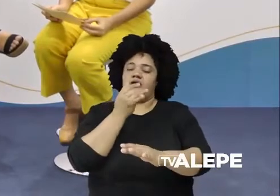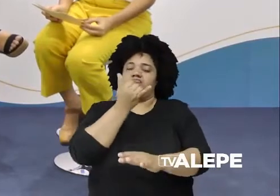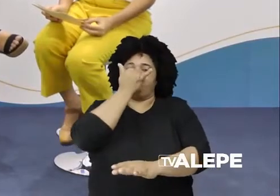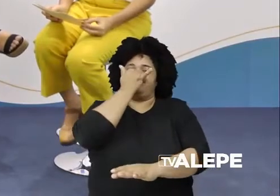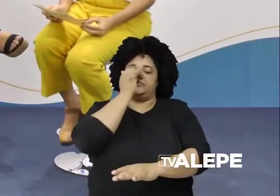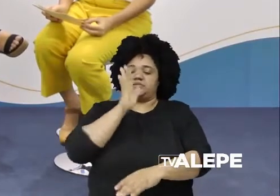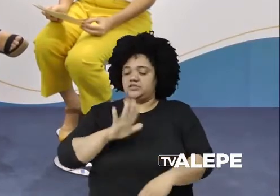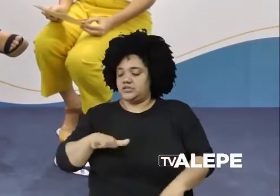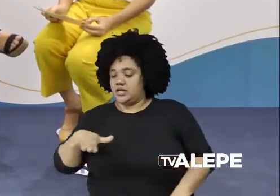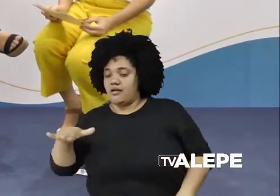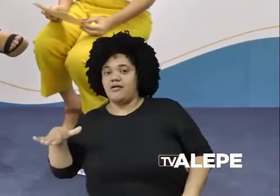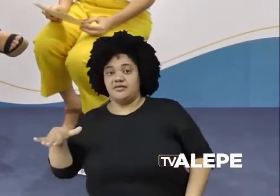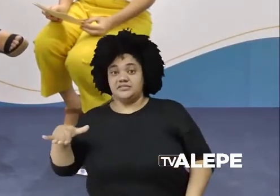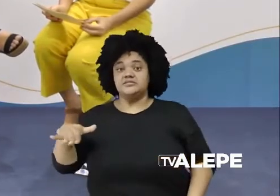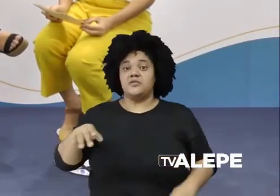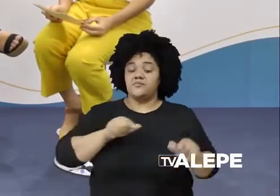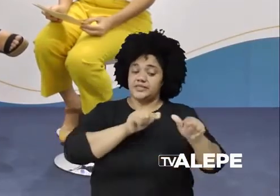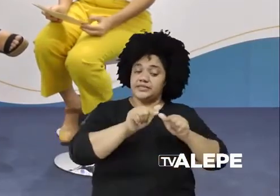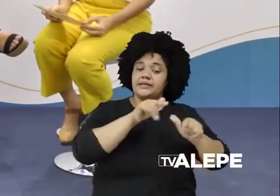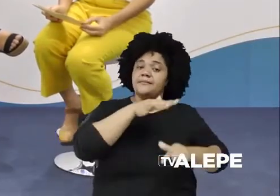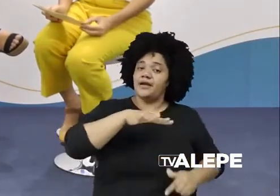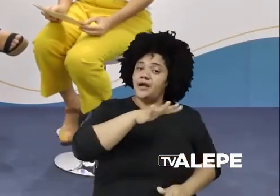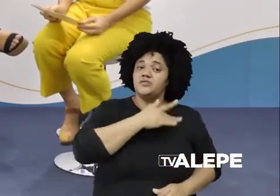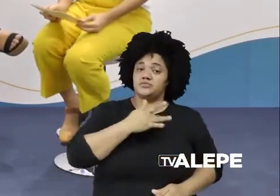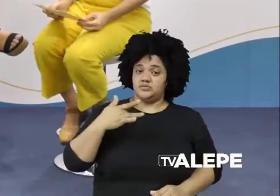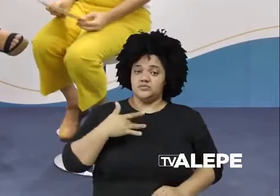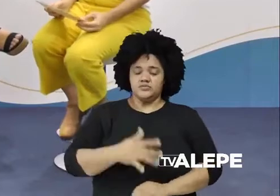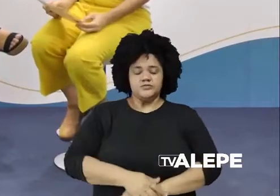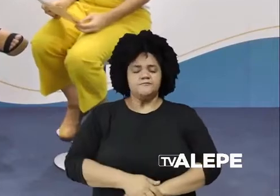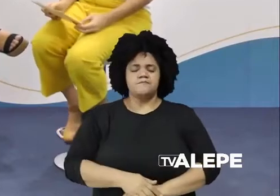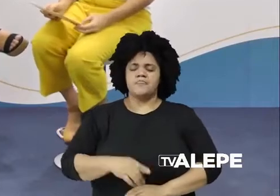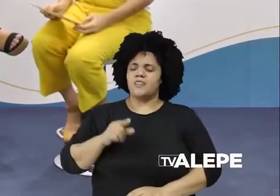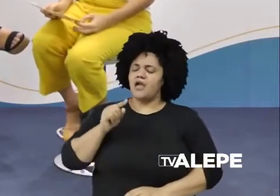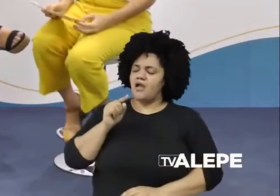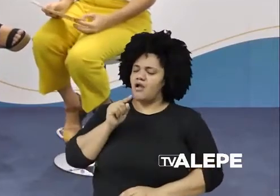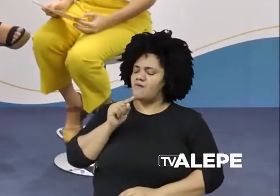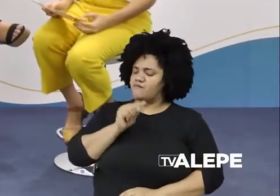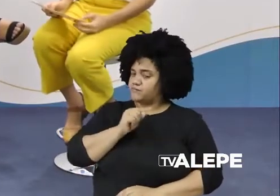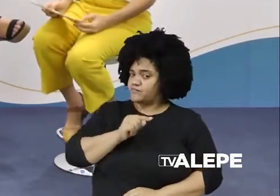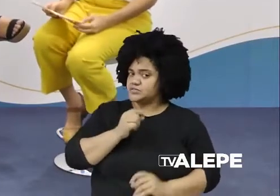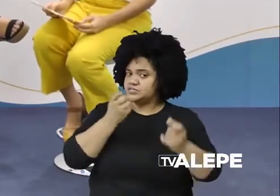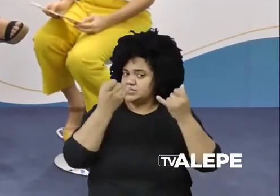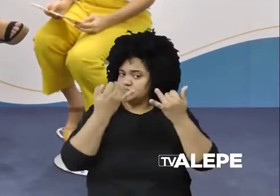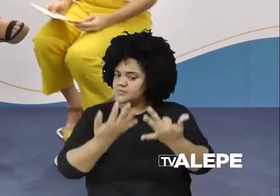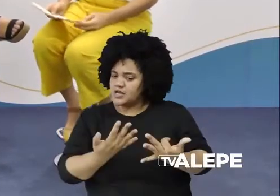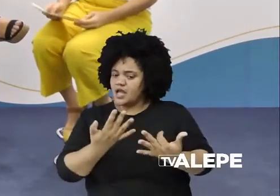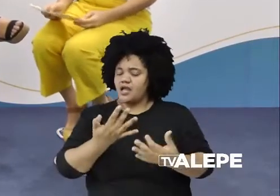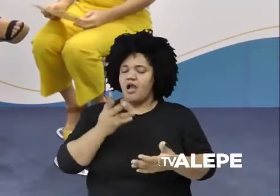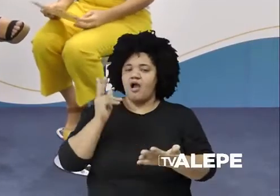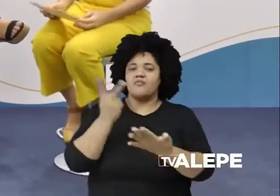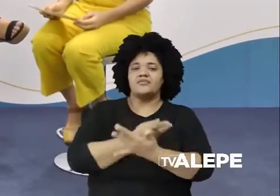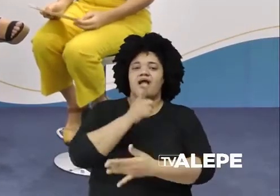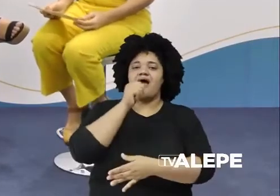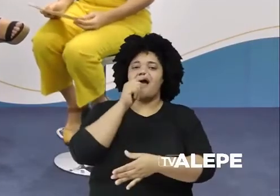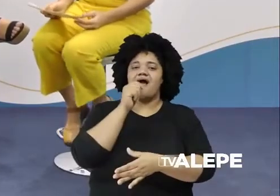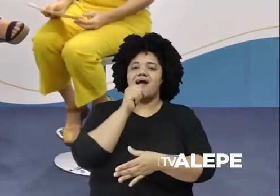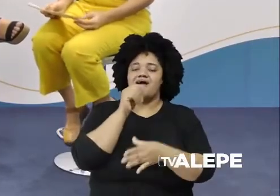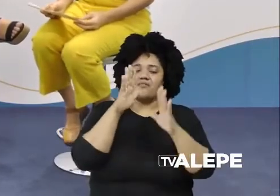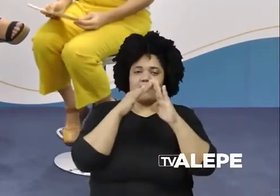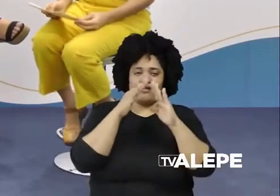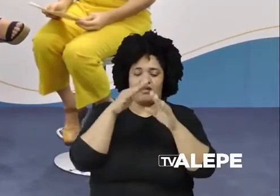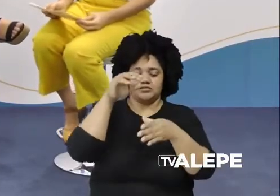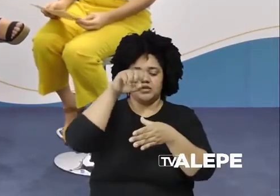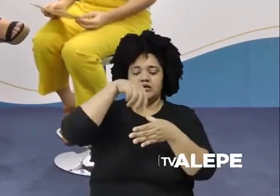outros agravos que a gente também trabalha na saúde. É, quando você fala da questão de que afogamento, né, em